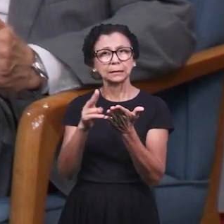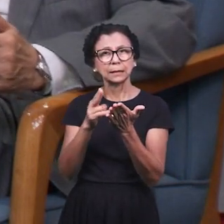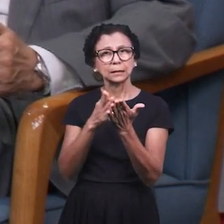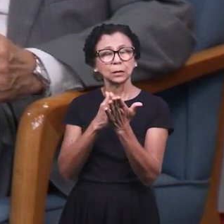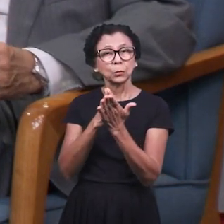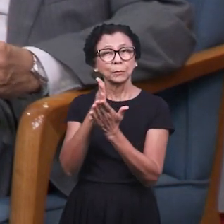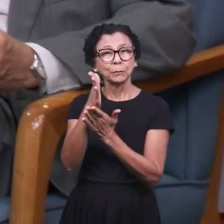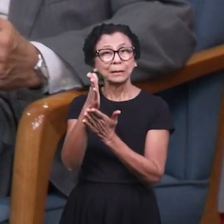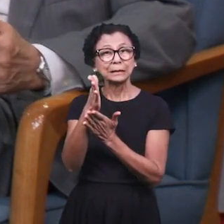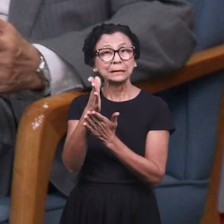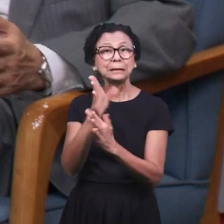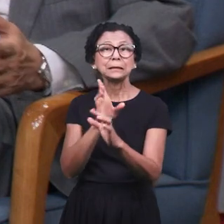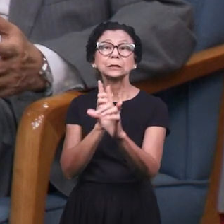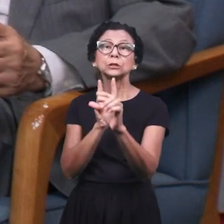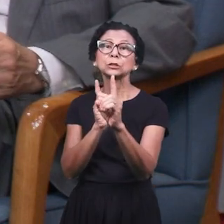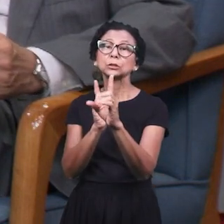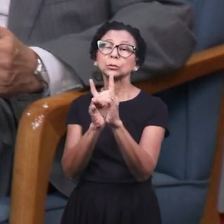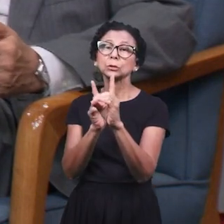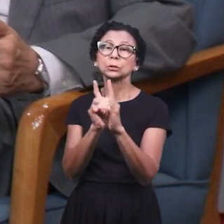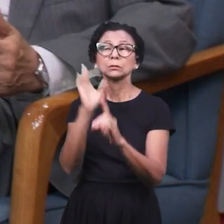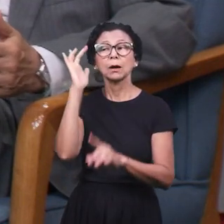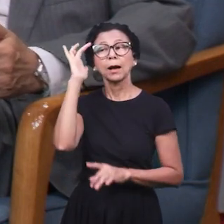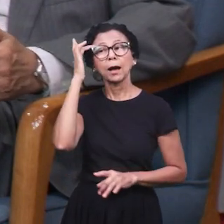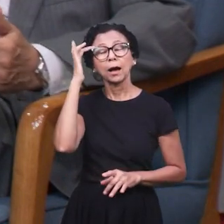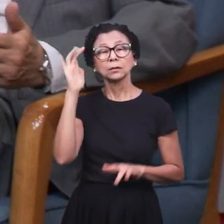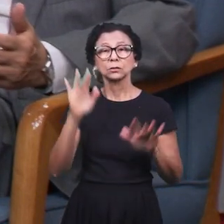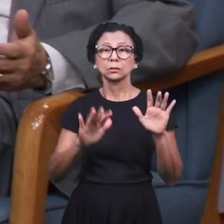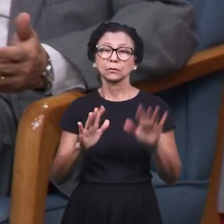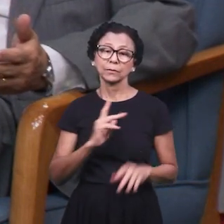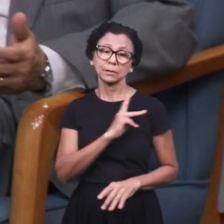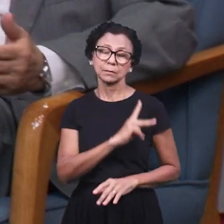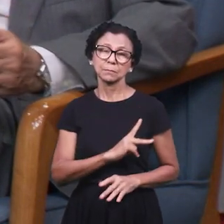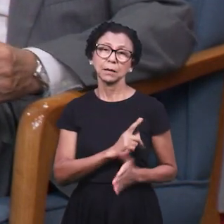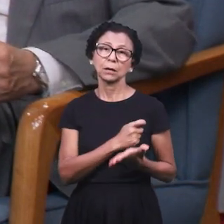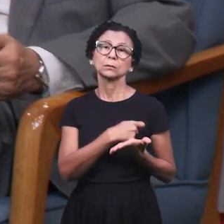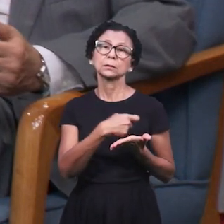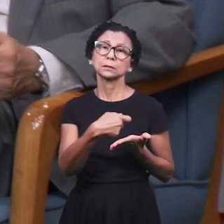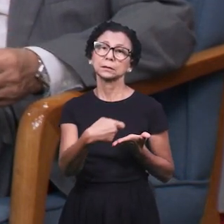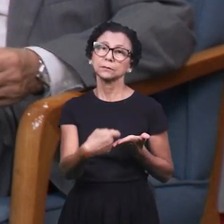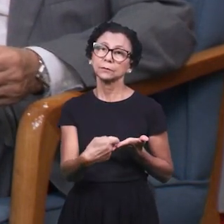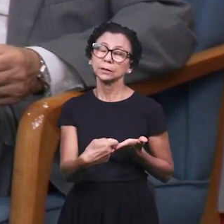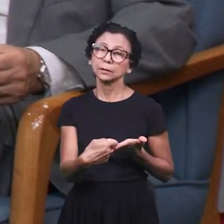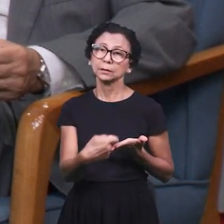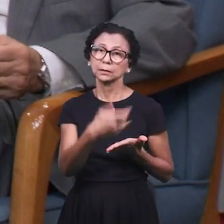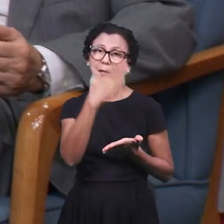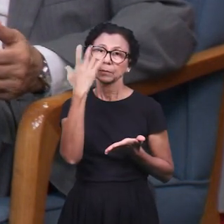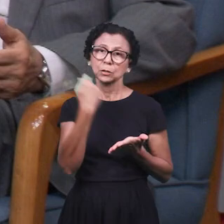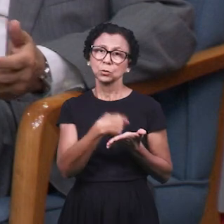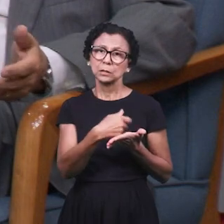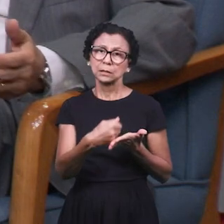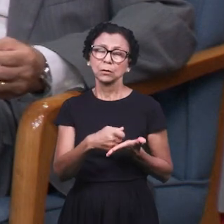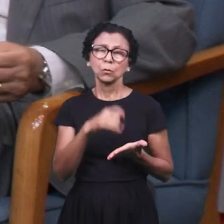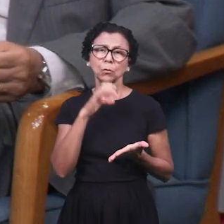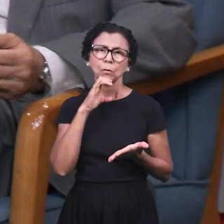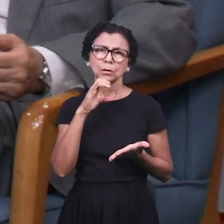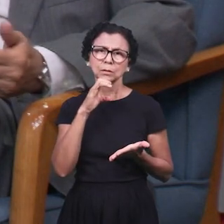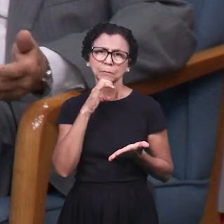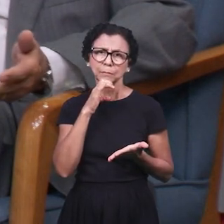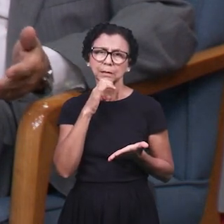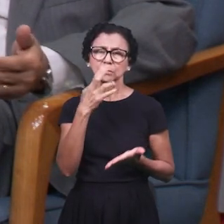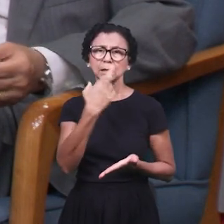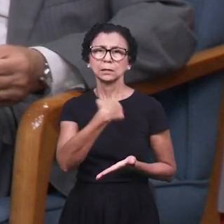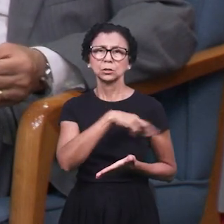que a carta aborda, da linha doutrinária que a carta aborda, e pelo conhecimento que o escritor da carta tinha de toda a